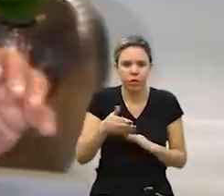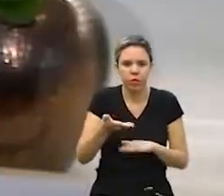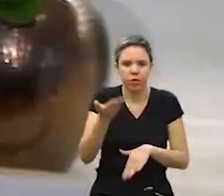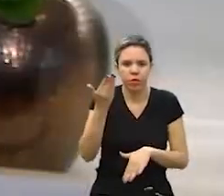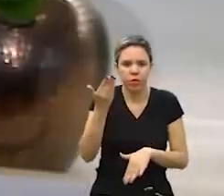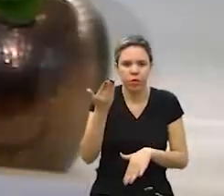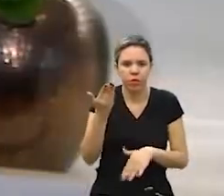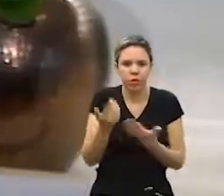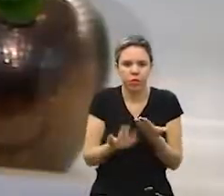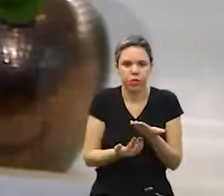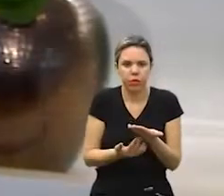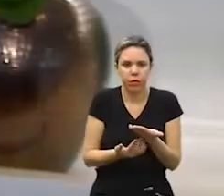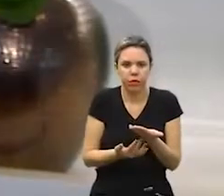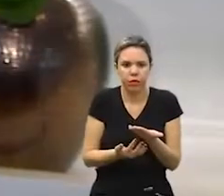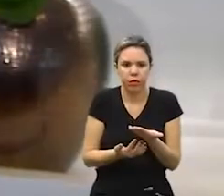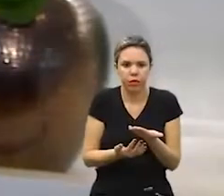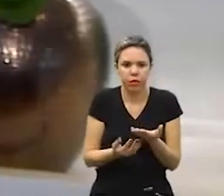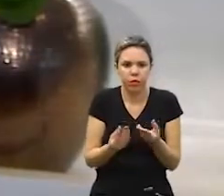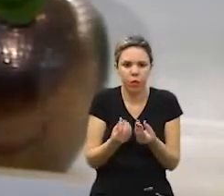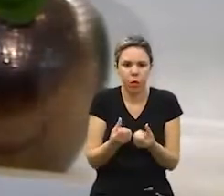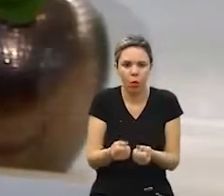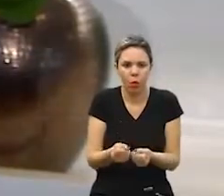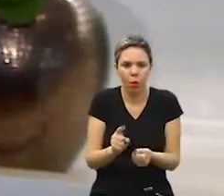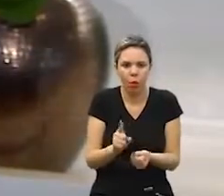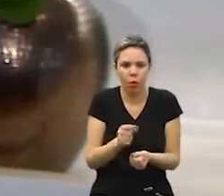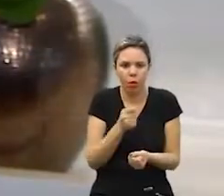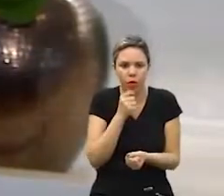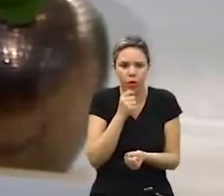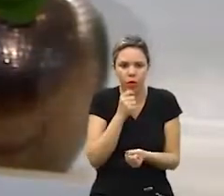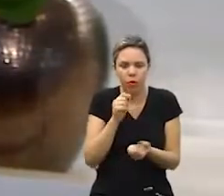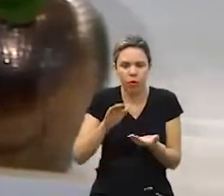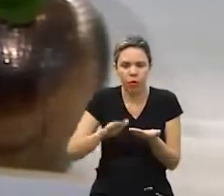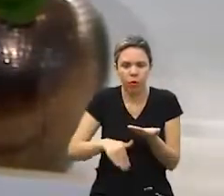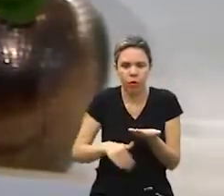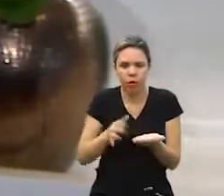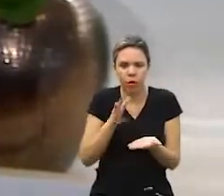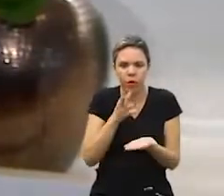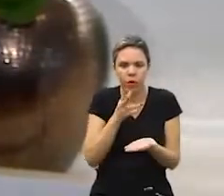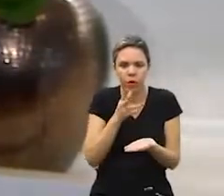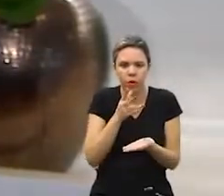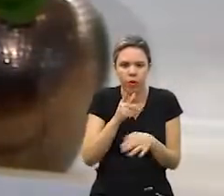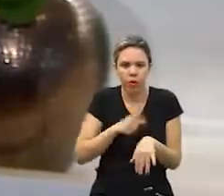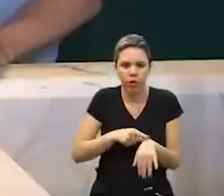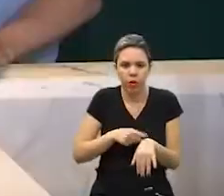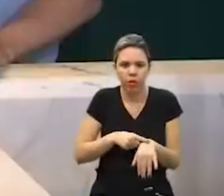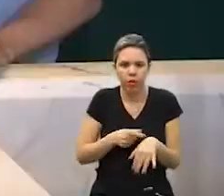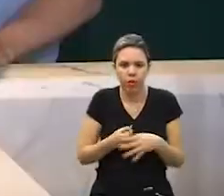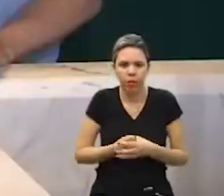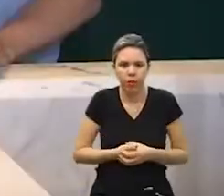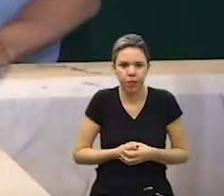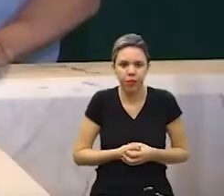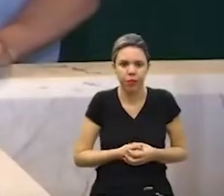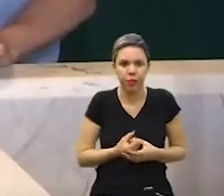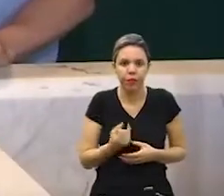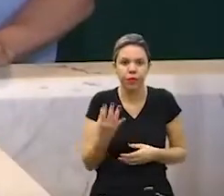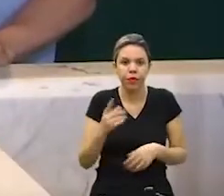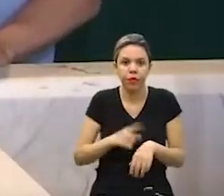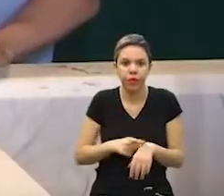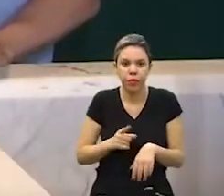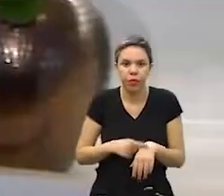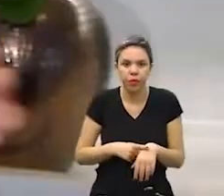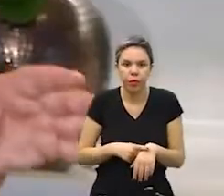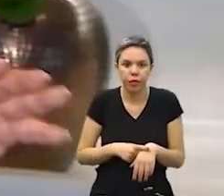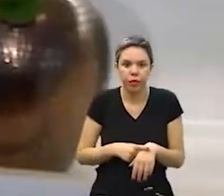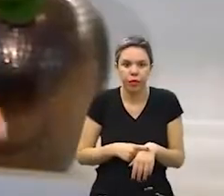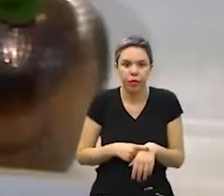usar mais alta, ela já vai queimar e tostar e não vai desidratar um pouco. Então a mais baixa demora um processo de um tempinho. Então, e quanto tempo